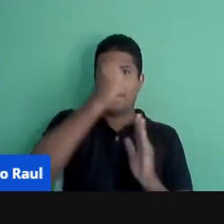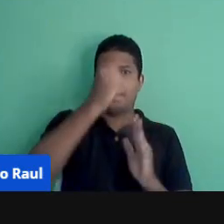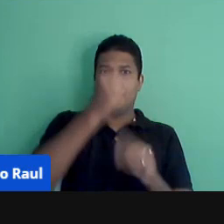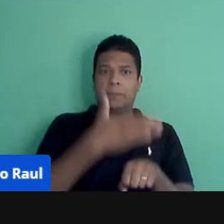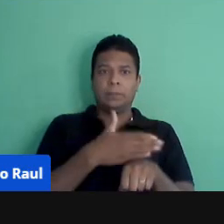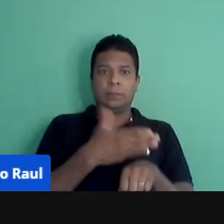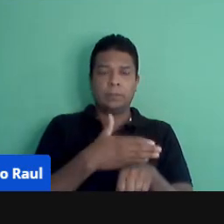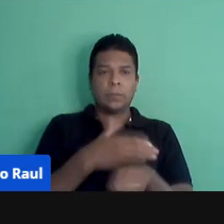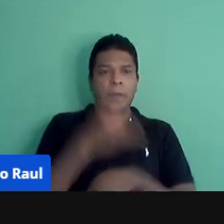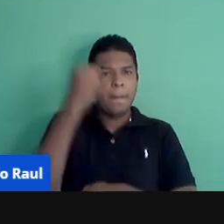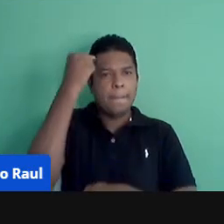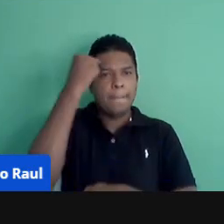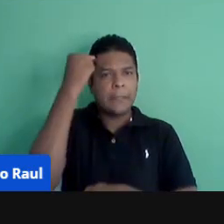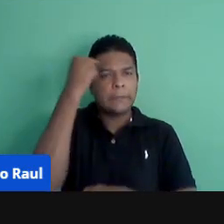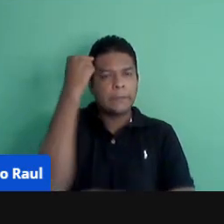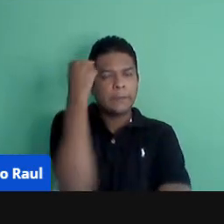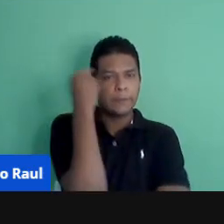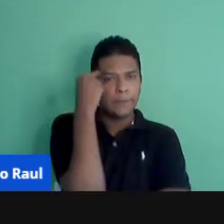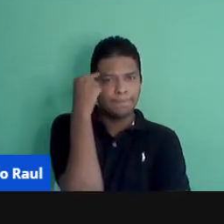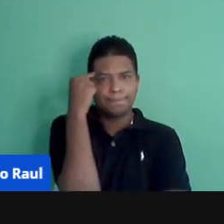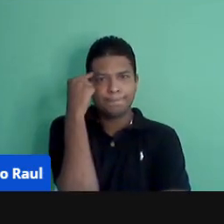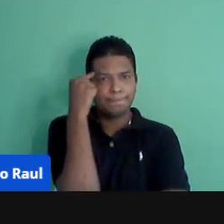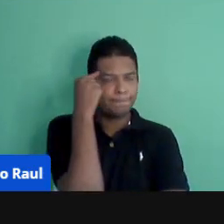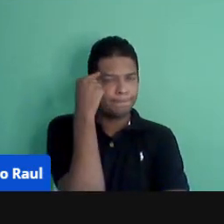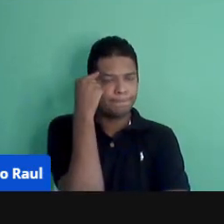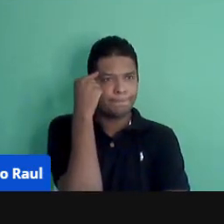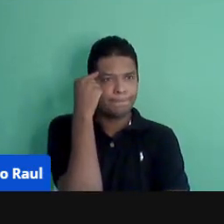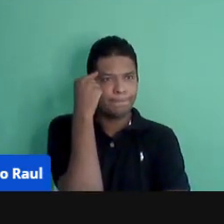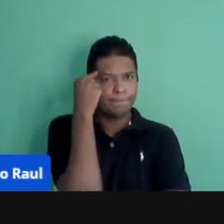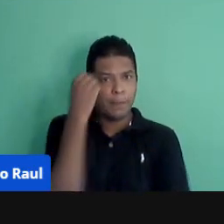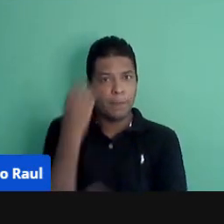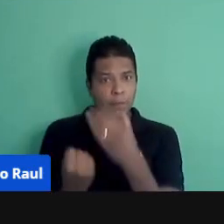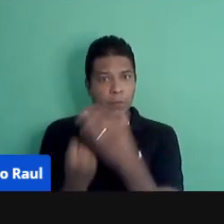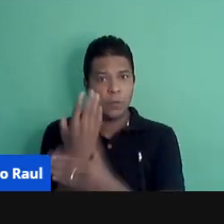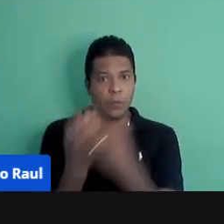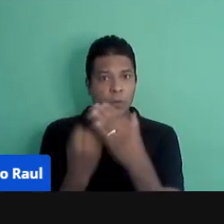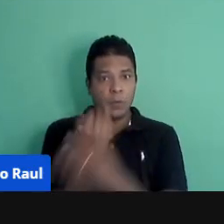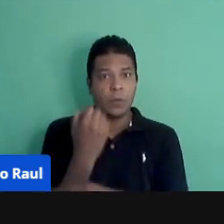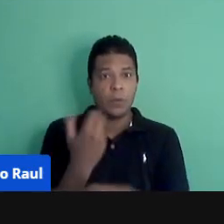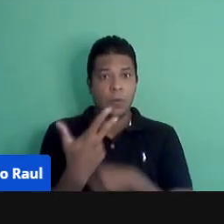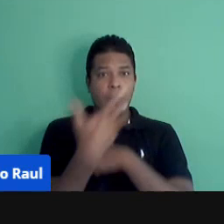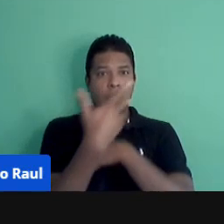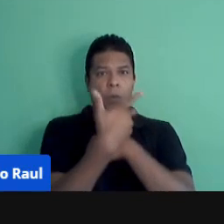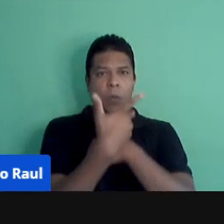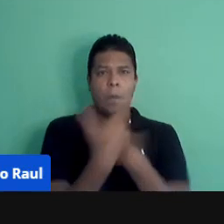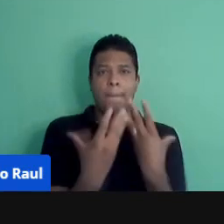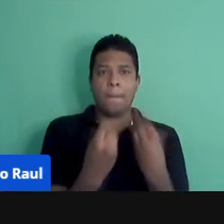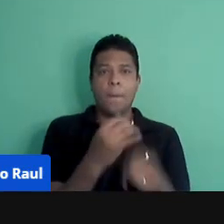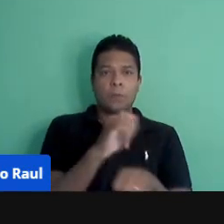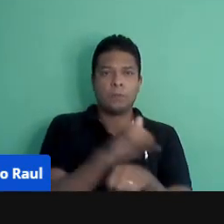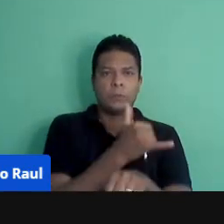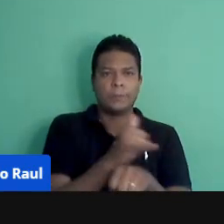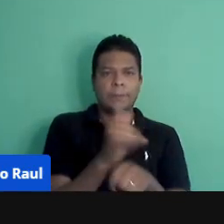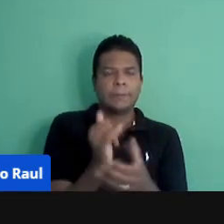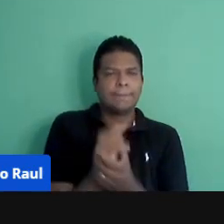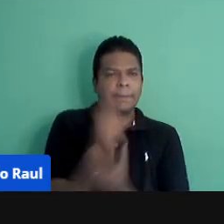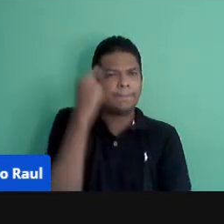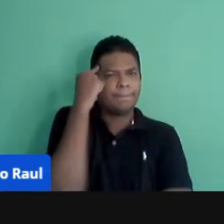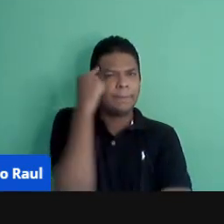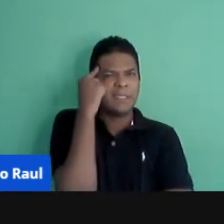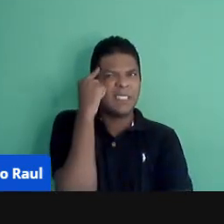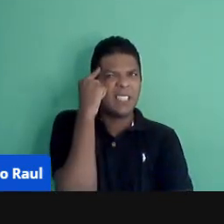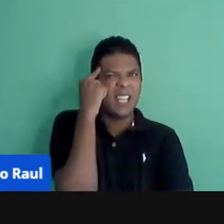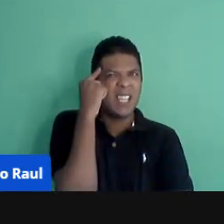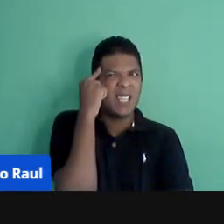utilizei, eu pensei muito antes de produzir. Porque eu assisti muito vídeo do YouTube e eu fiquei imaginando, será que meus alunos entenderiam